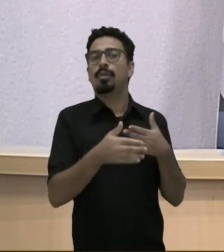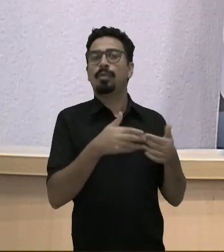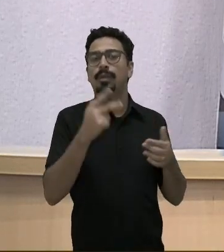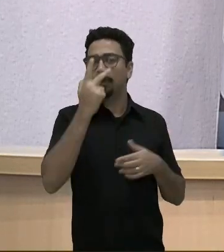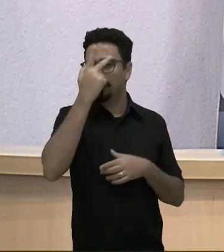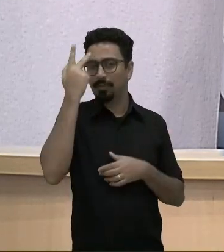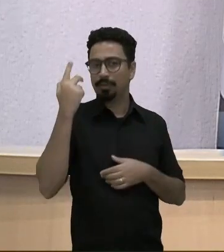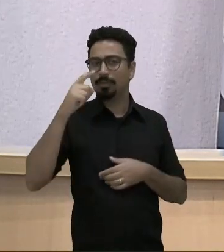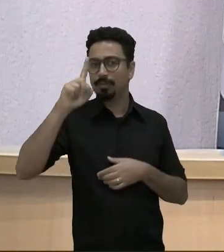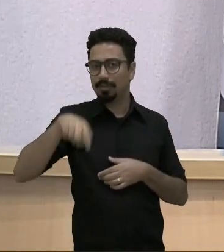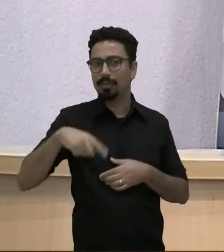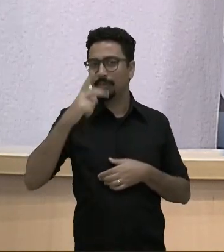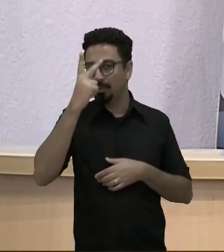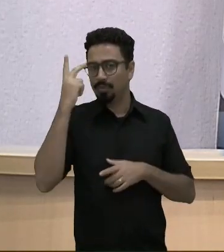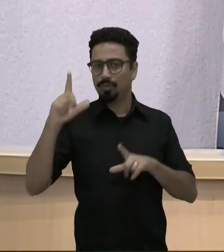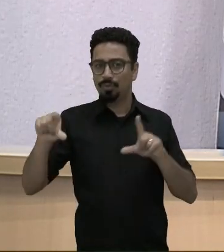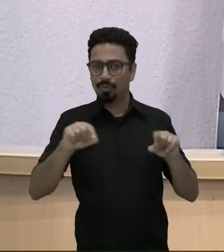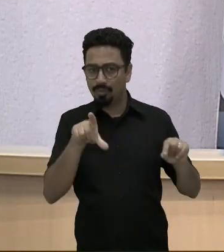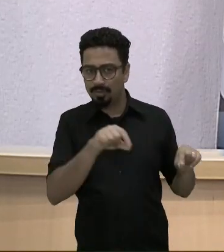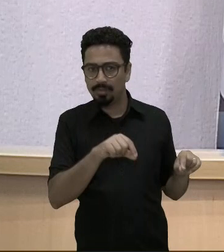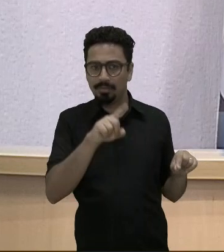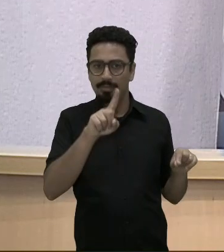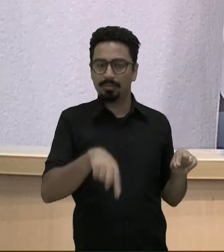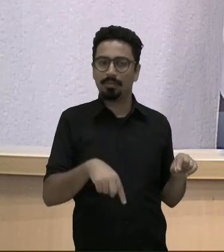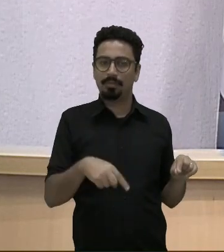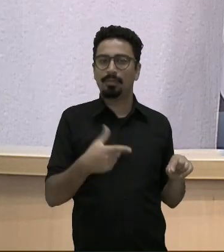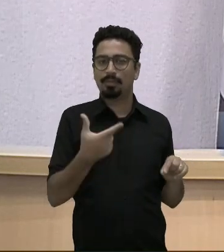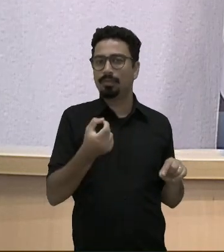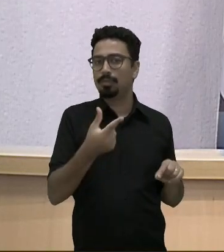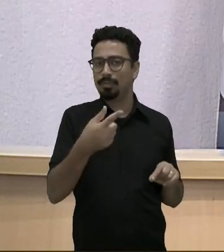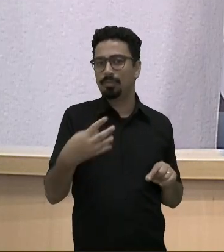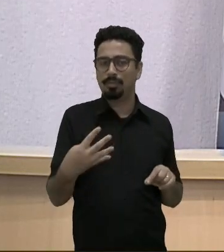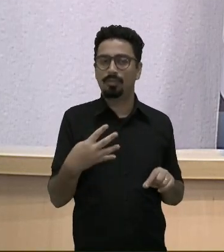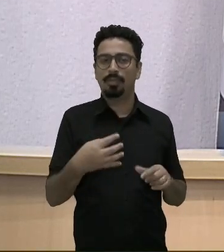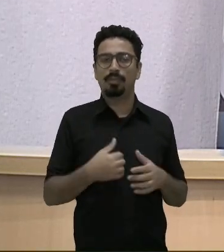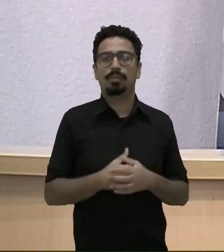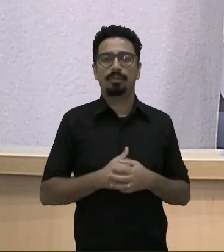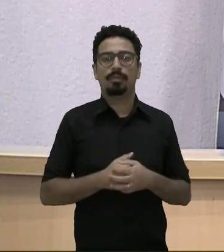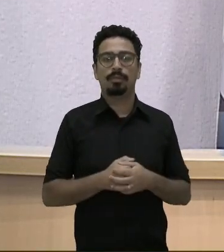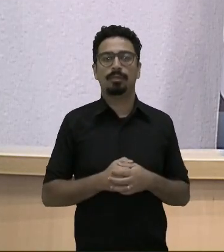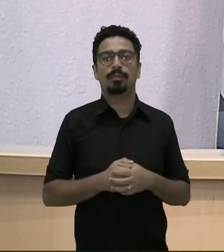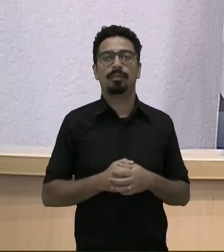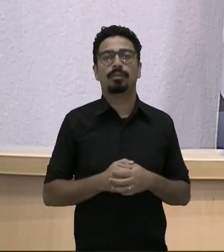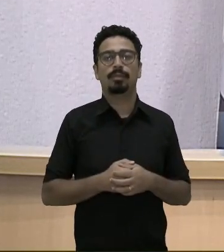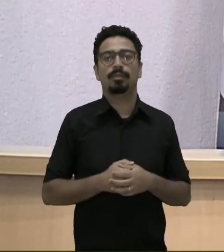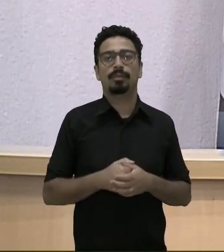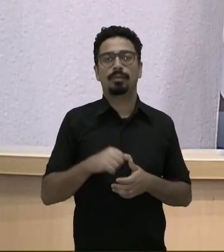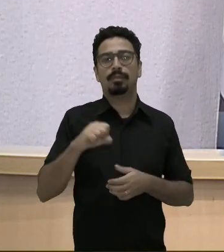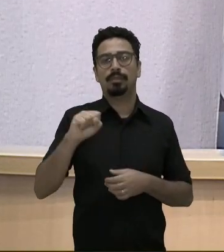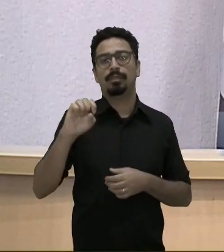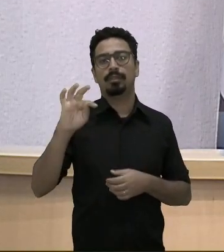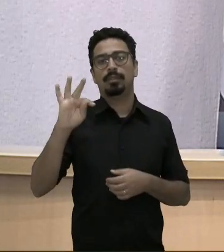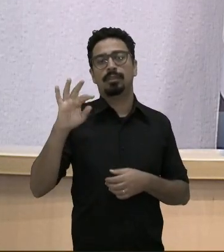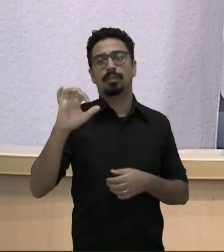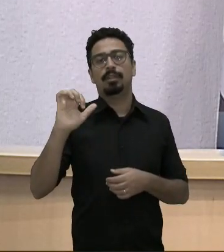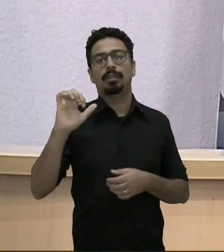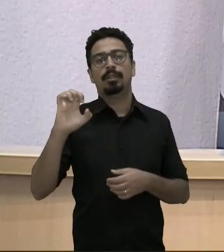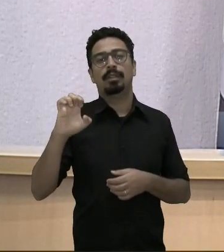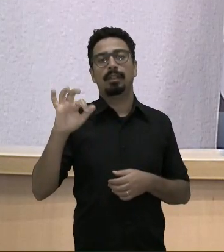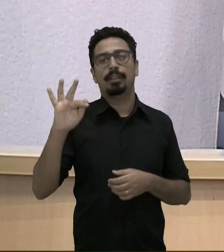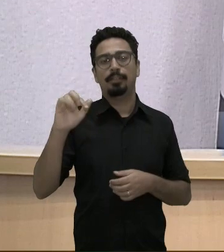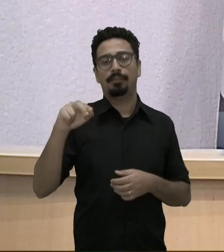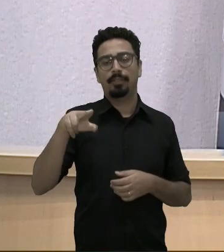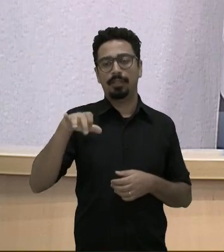pessoas escolhidas, e que foi de 2024, tá? A Stephanie, a Caixa,